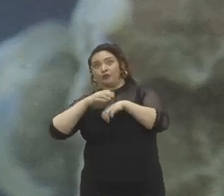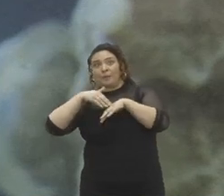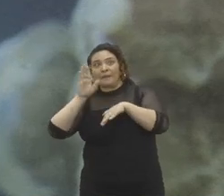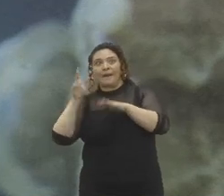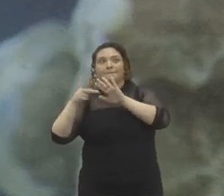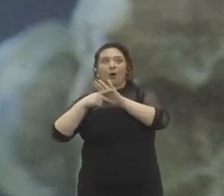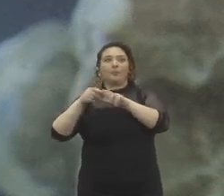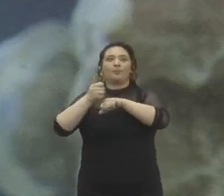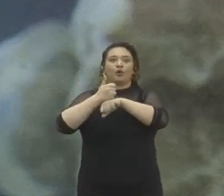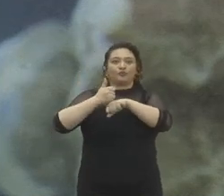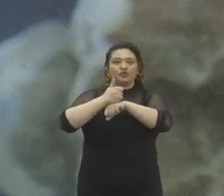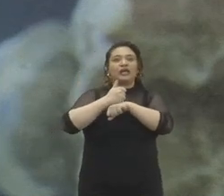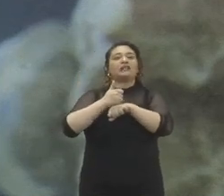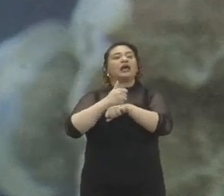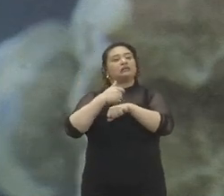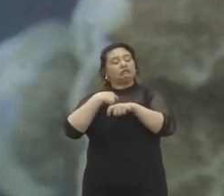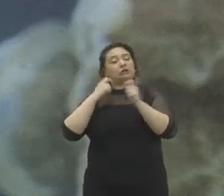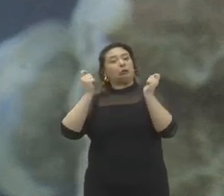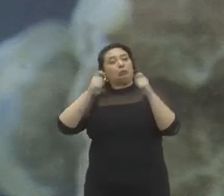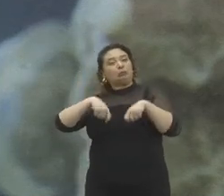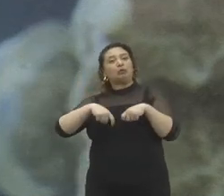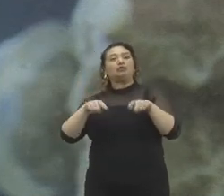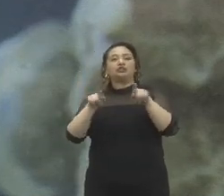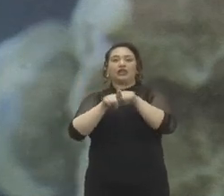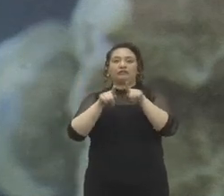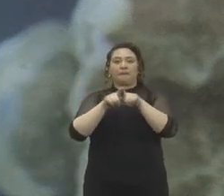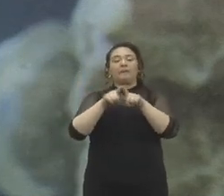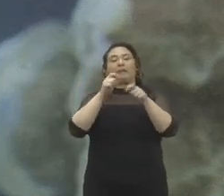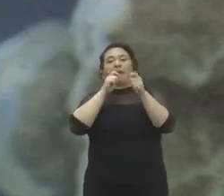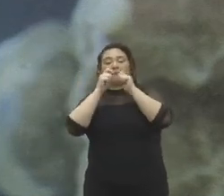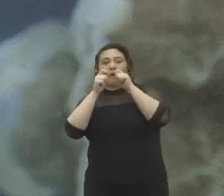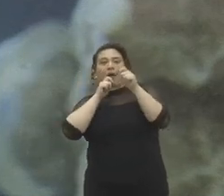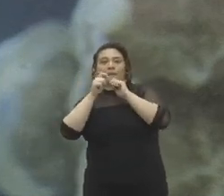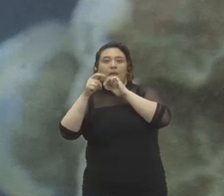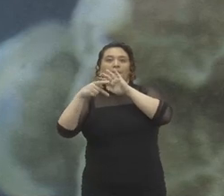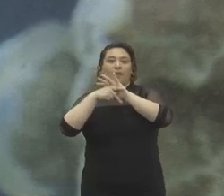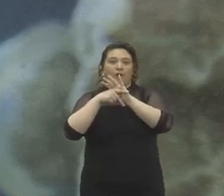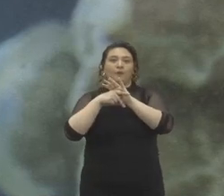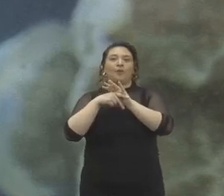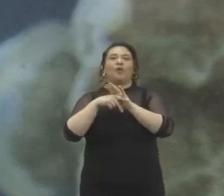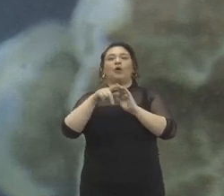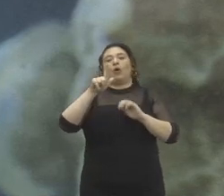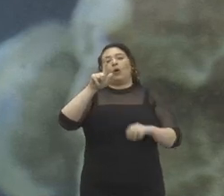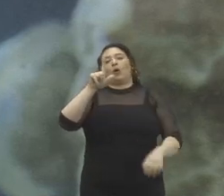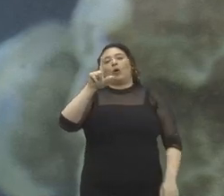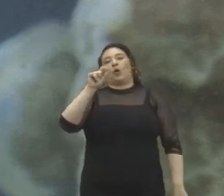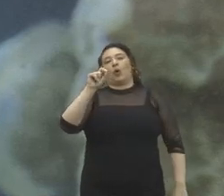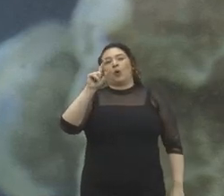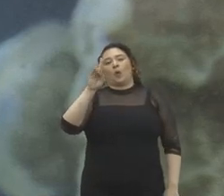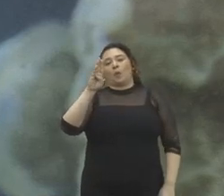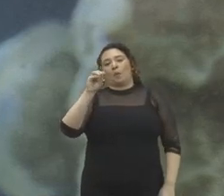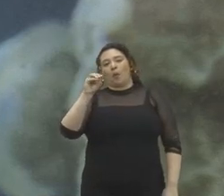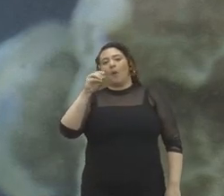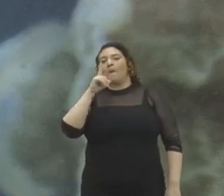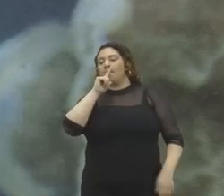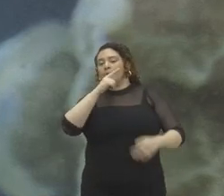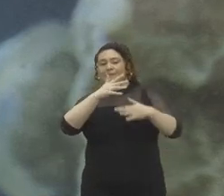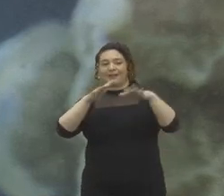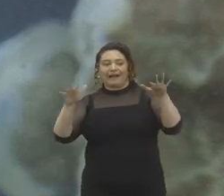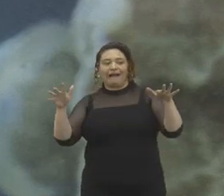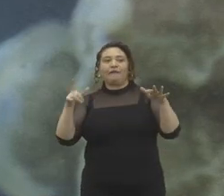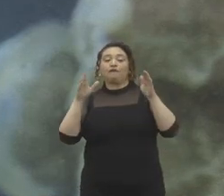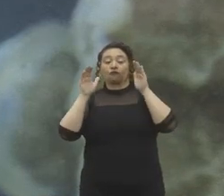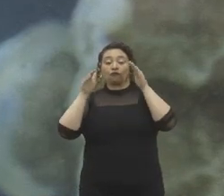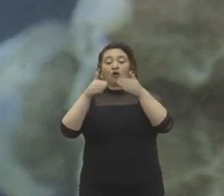de ser um dos apresentadores e repórter de um programa chamado globoar como o nome já indica e era